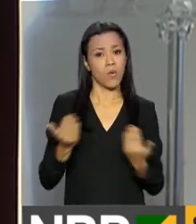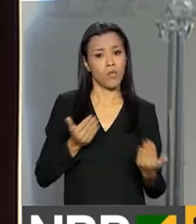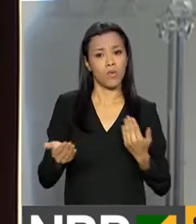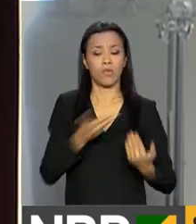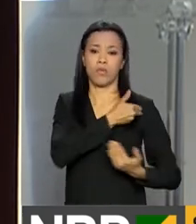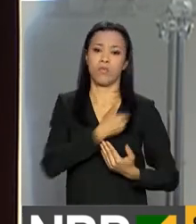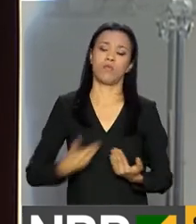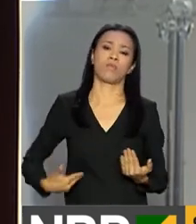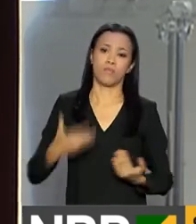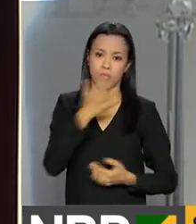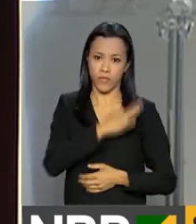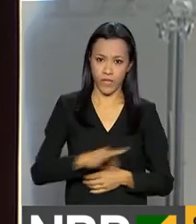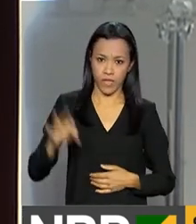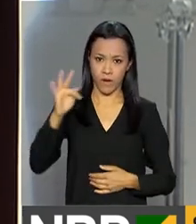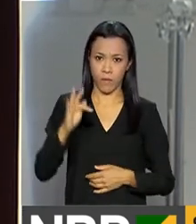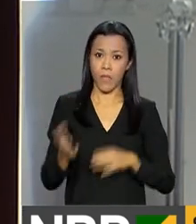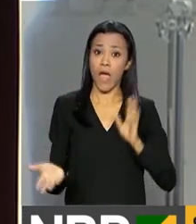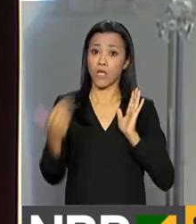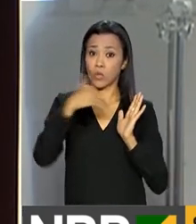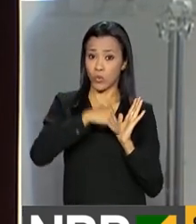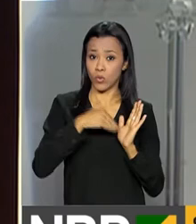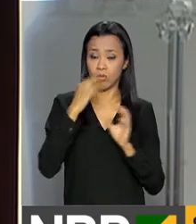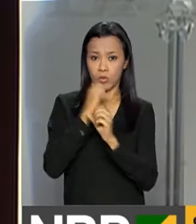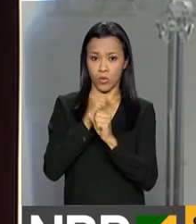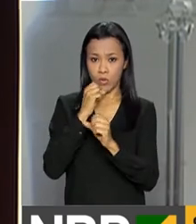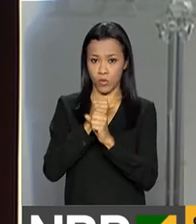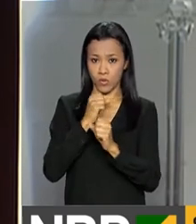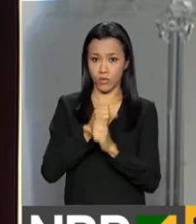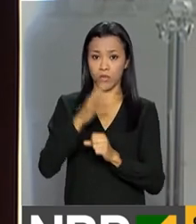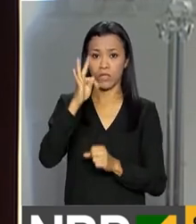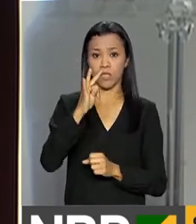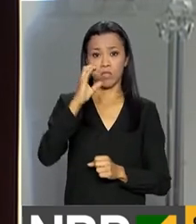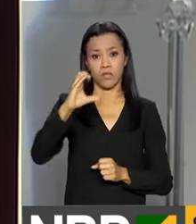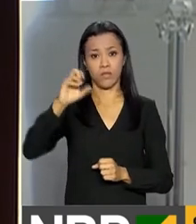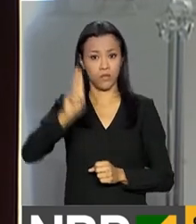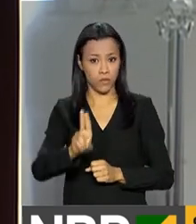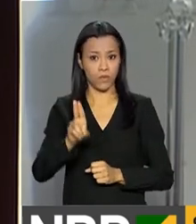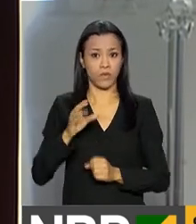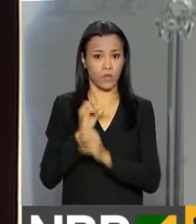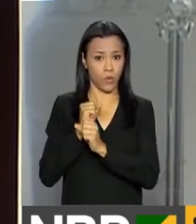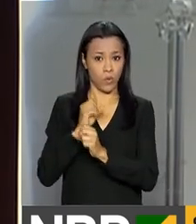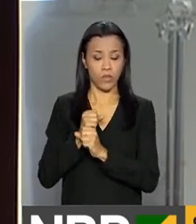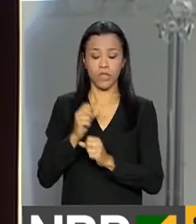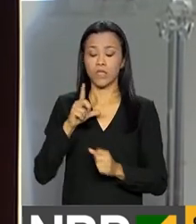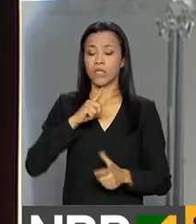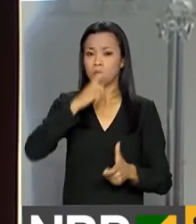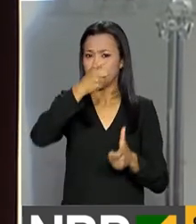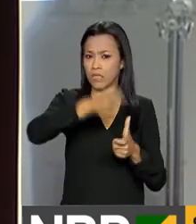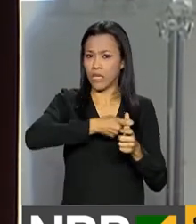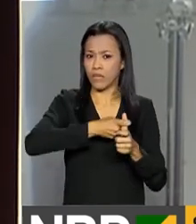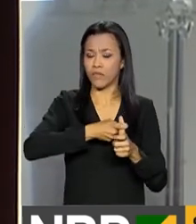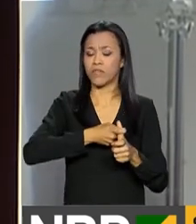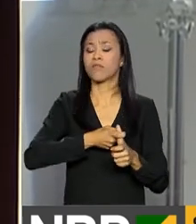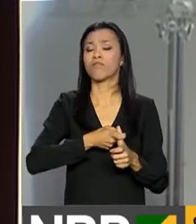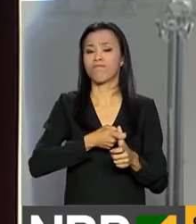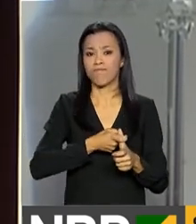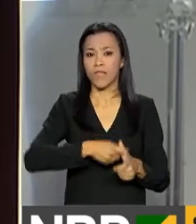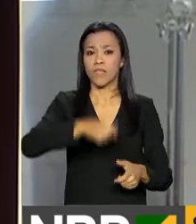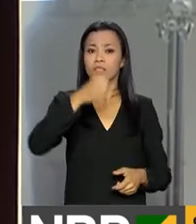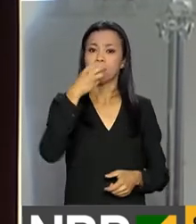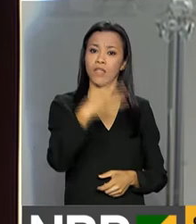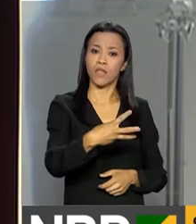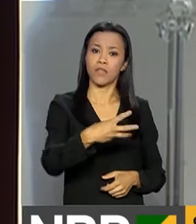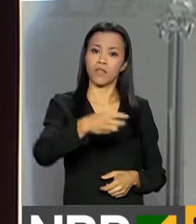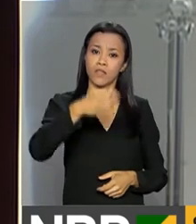federal. As últimas contas do Tribunal de Contas da União chegam a um déficit atuarial na ordem de 3,